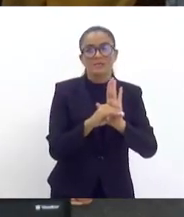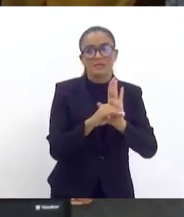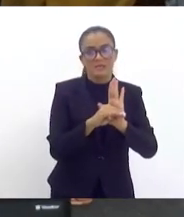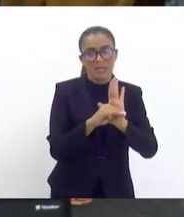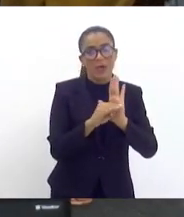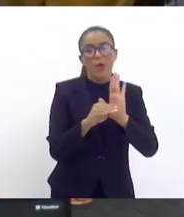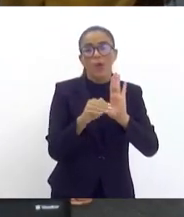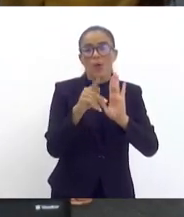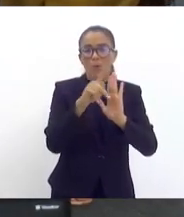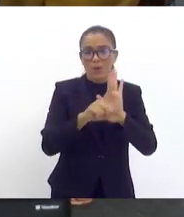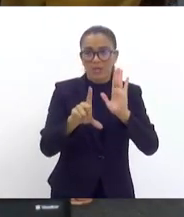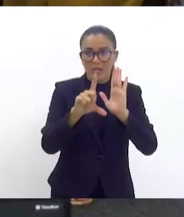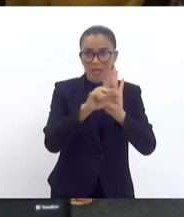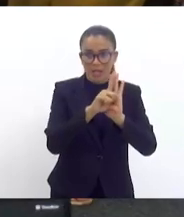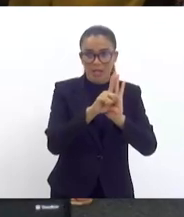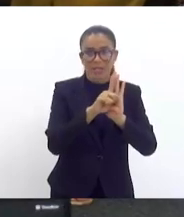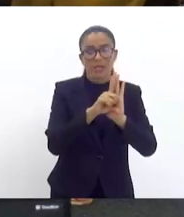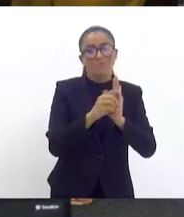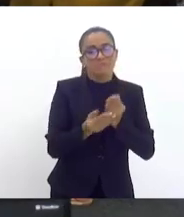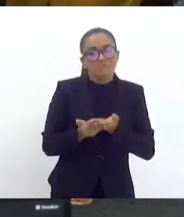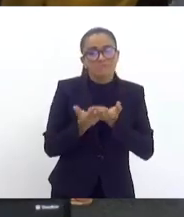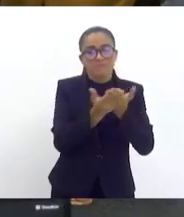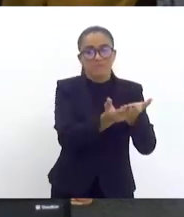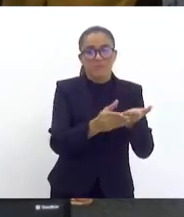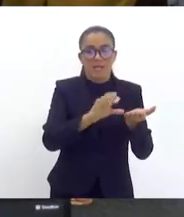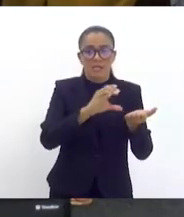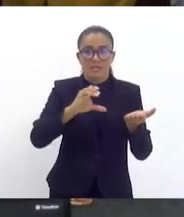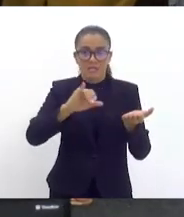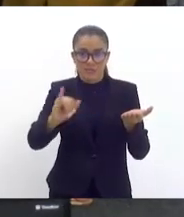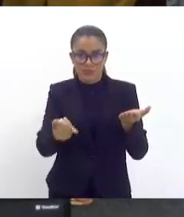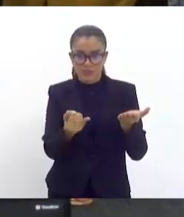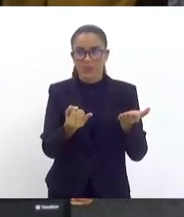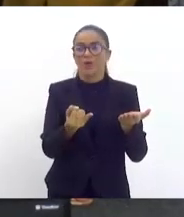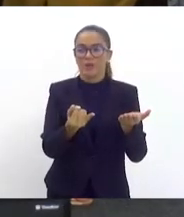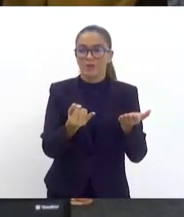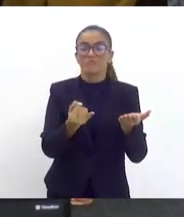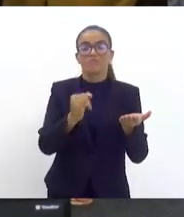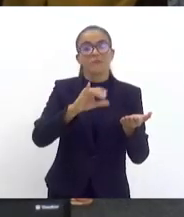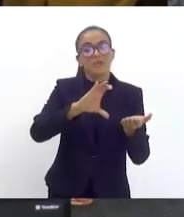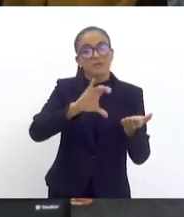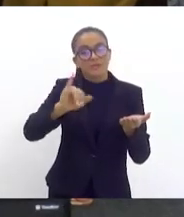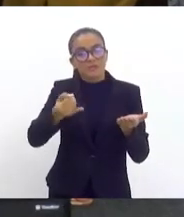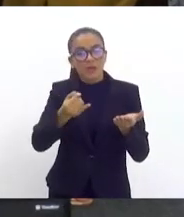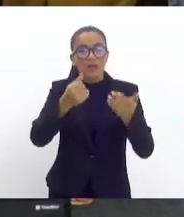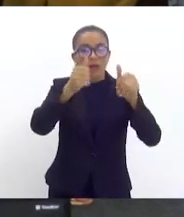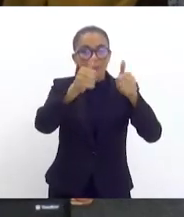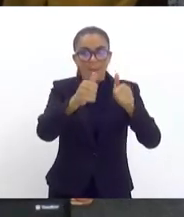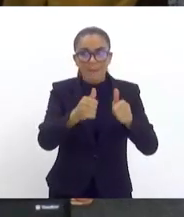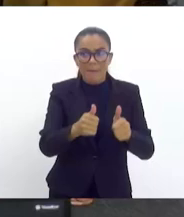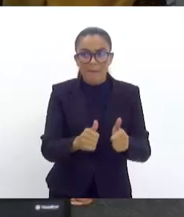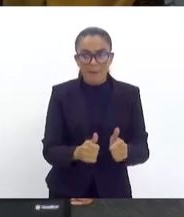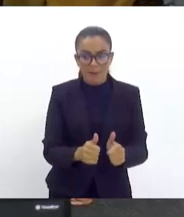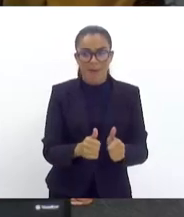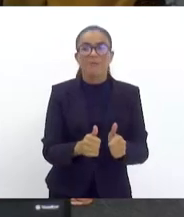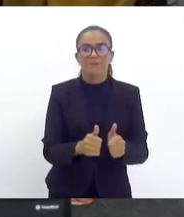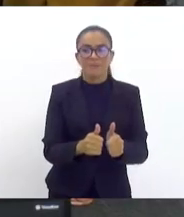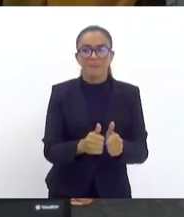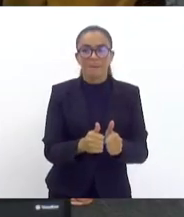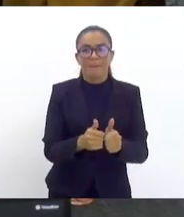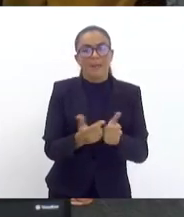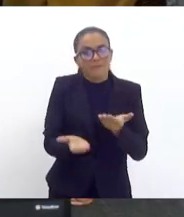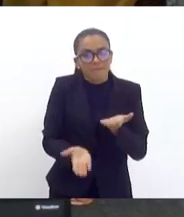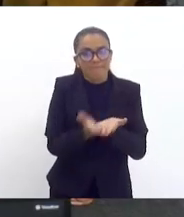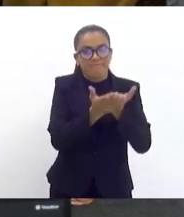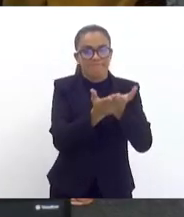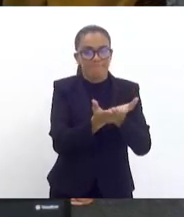direcionasse o projeto à CCJ, para que a CCJ possa analisar a ponderação por mim apresentada,